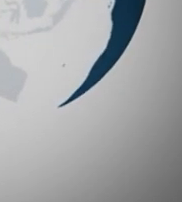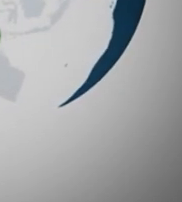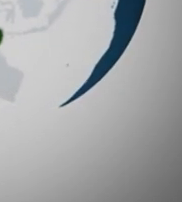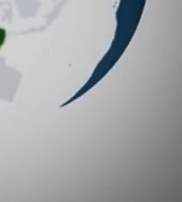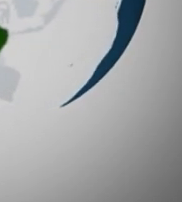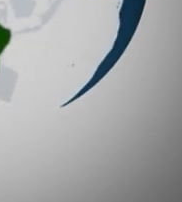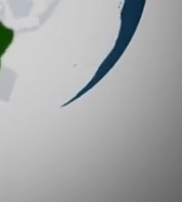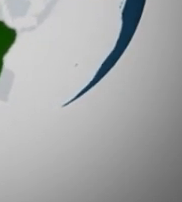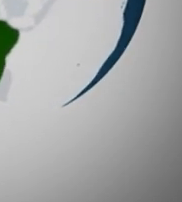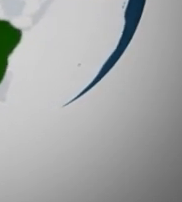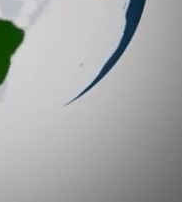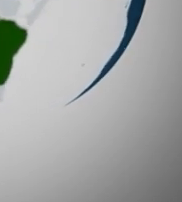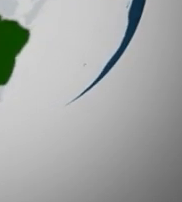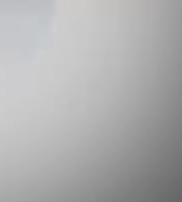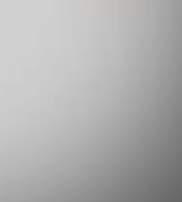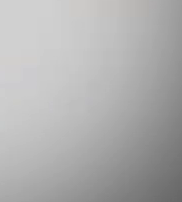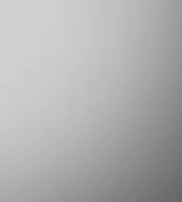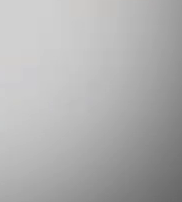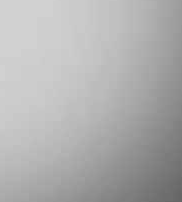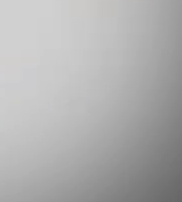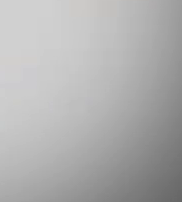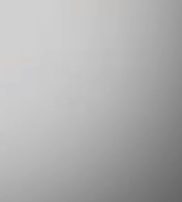E aí